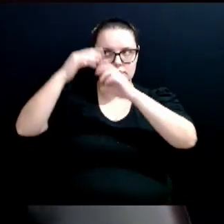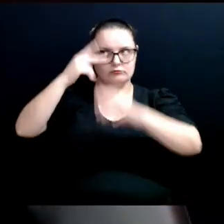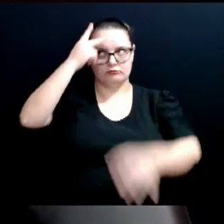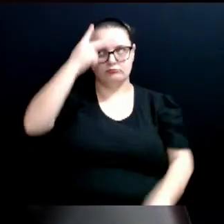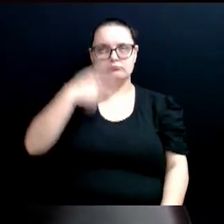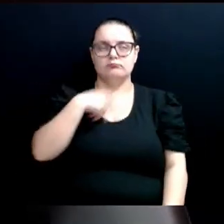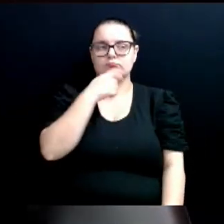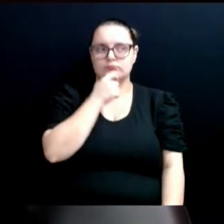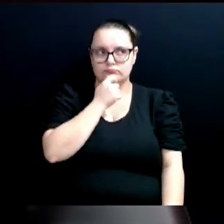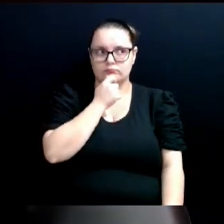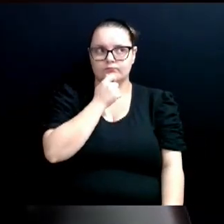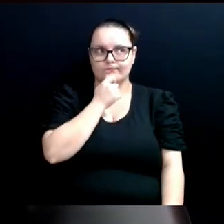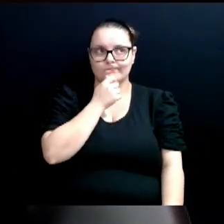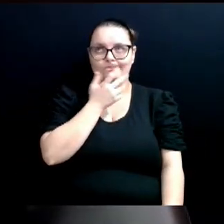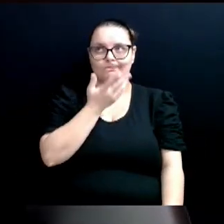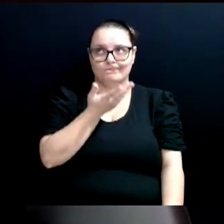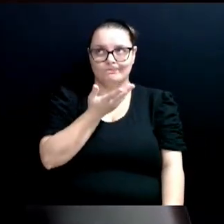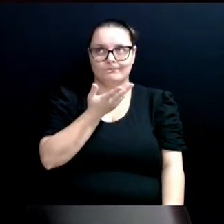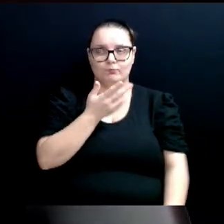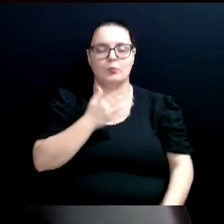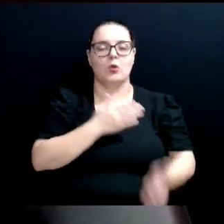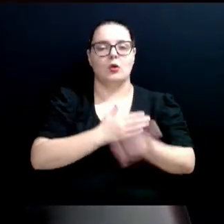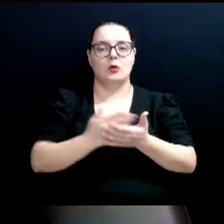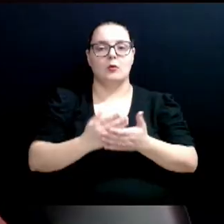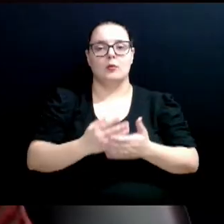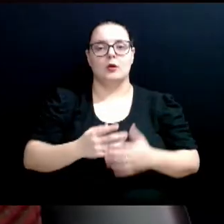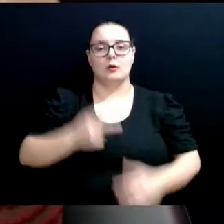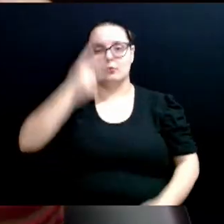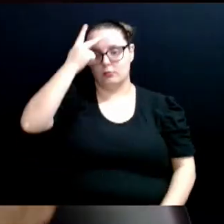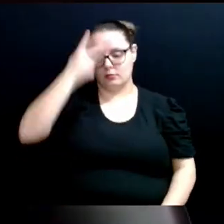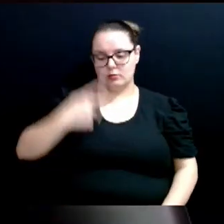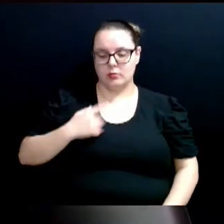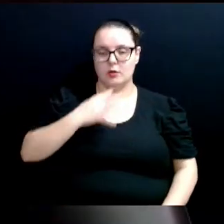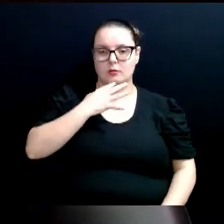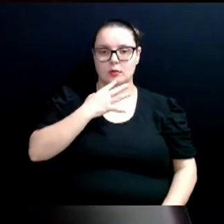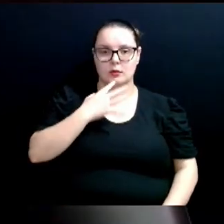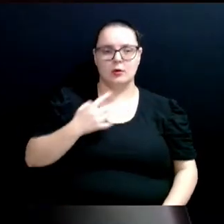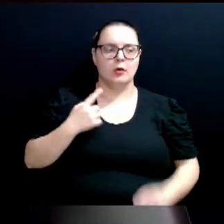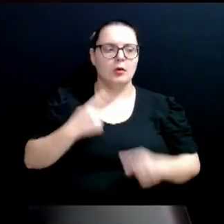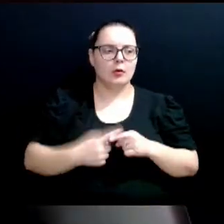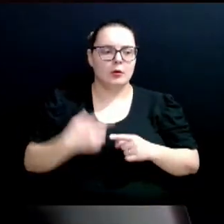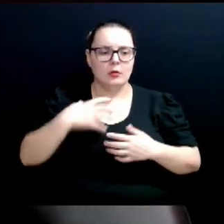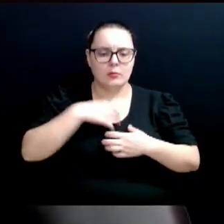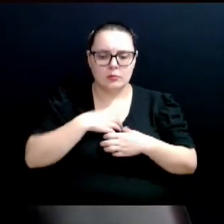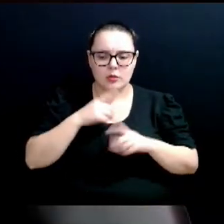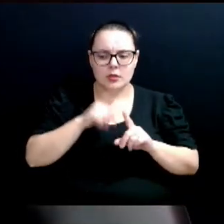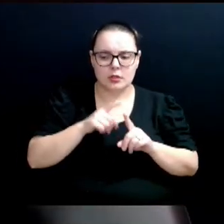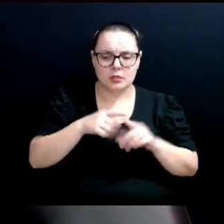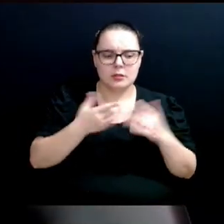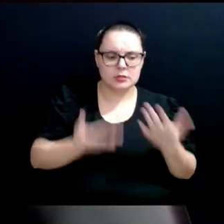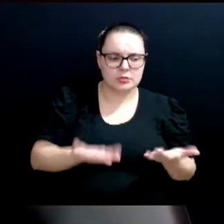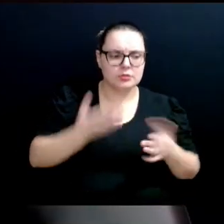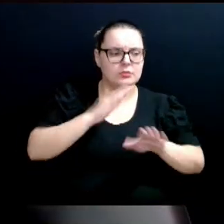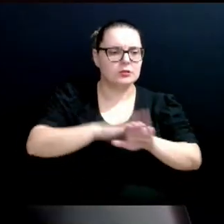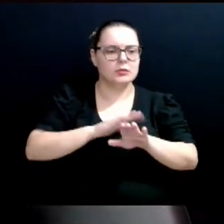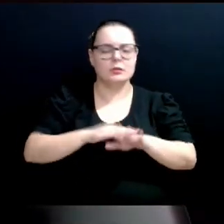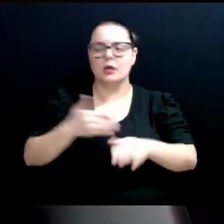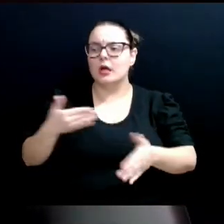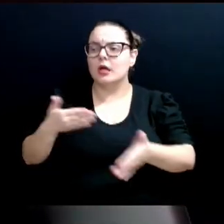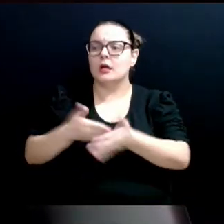gente entra com o autoconhecimento. Por que eu estou tendo esse tipo de atitude? Até onde é o limite disso para